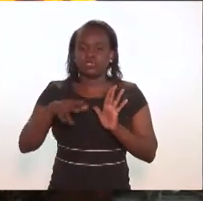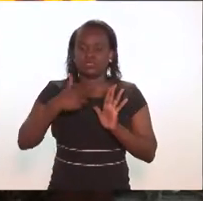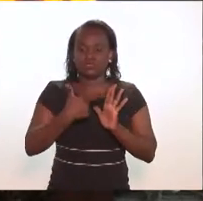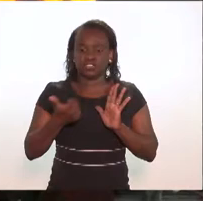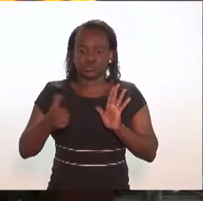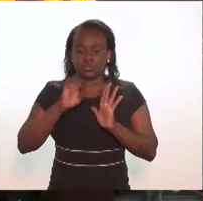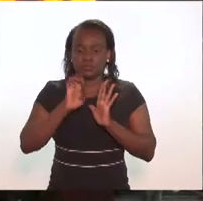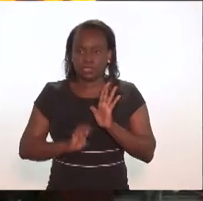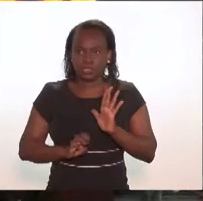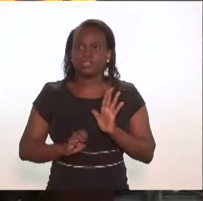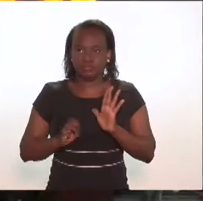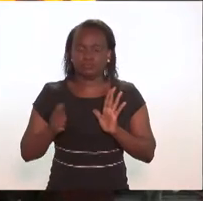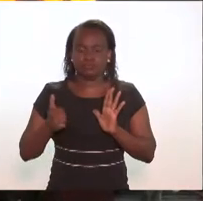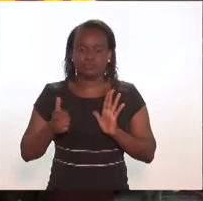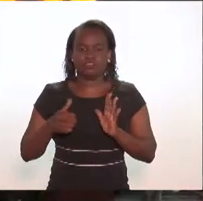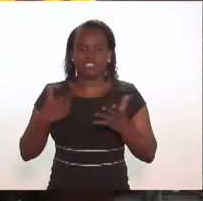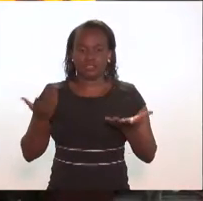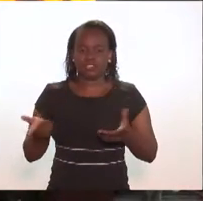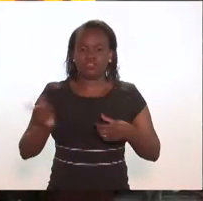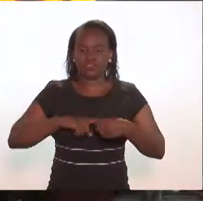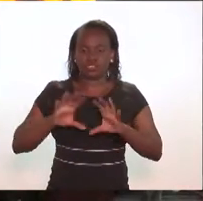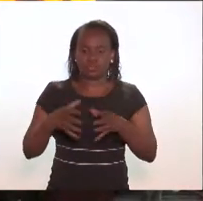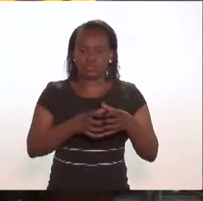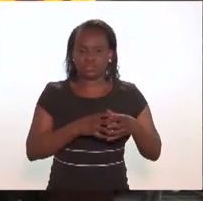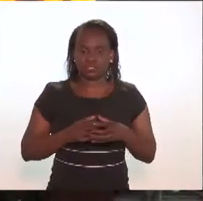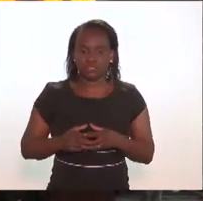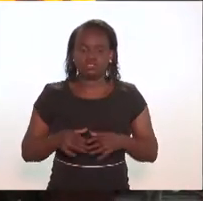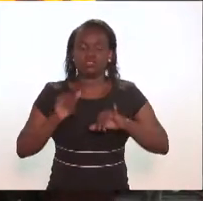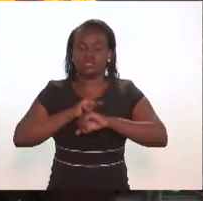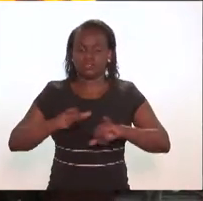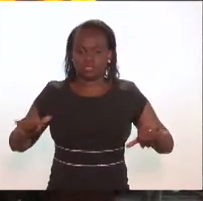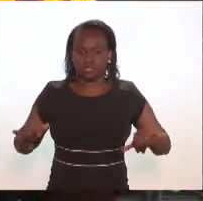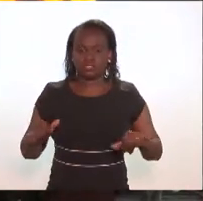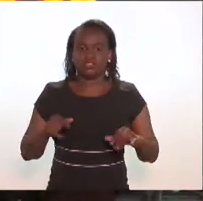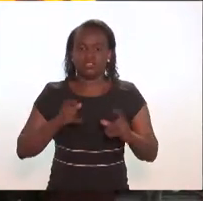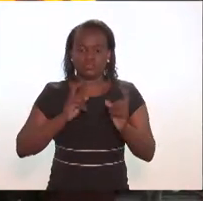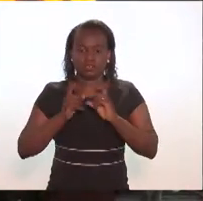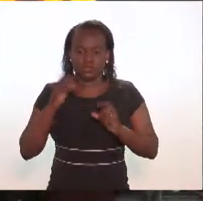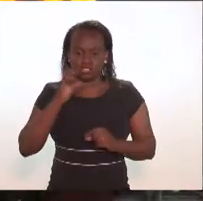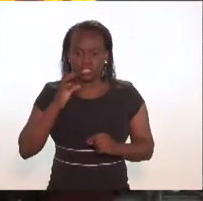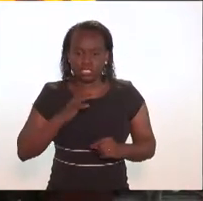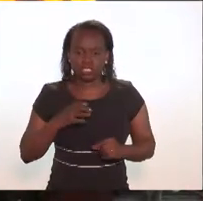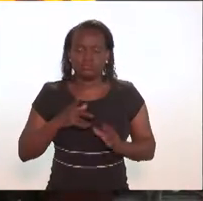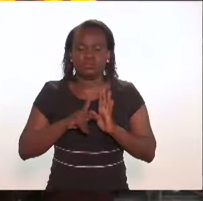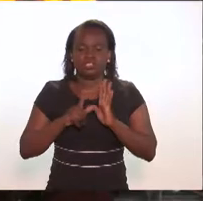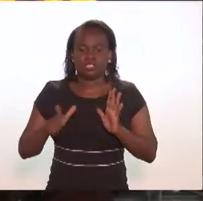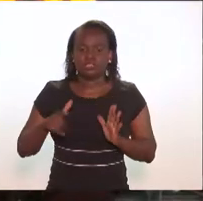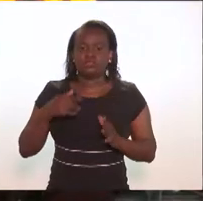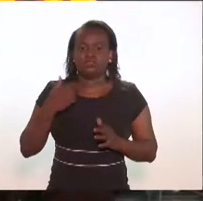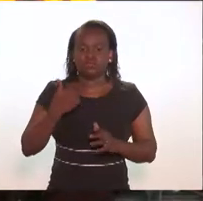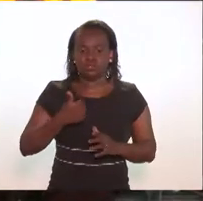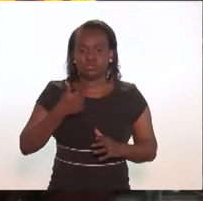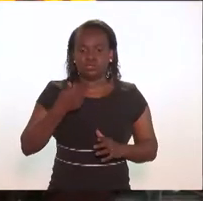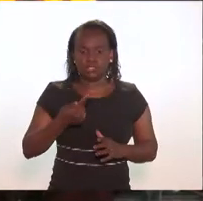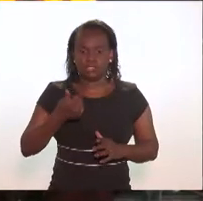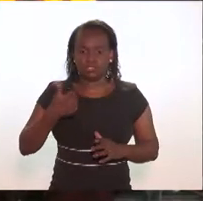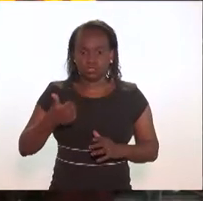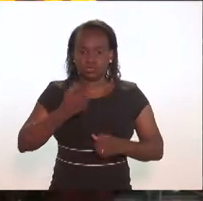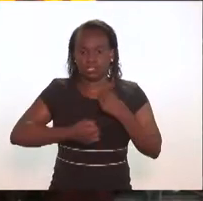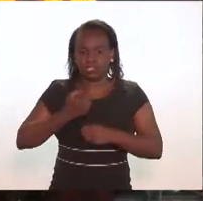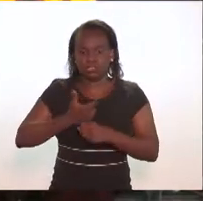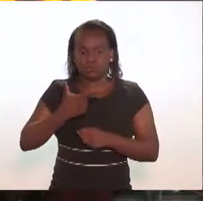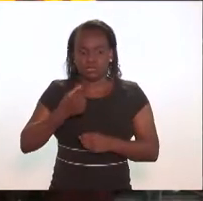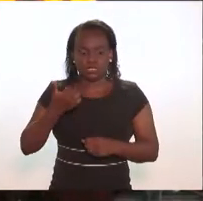21 emendas e retorna às comissões. Anuncio em tramitação ordinária, em primeira discussão, projeto de lei 171 de